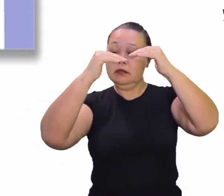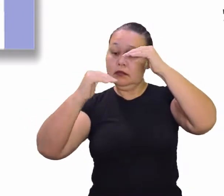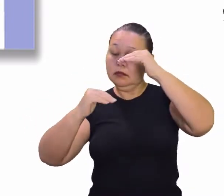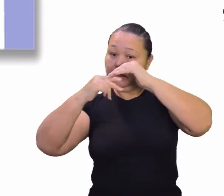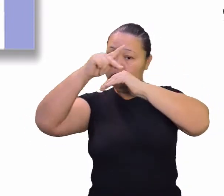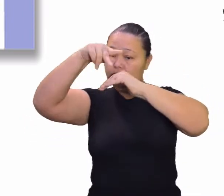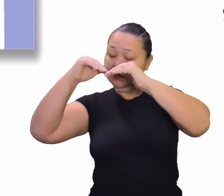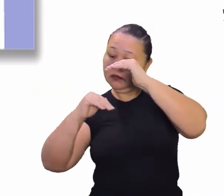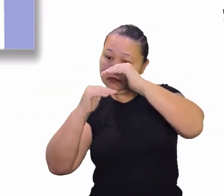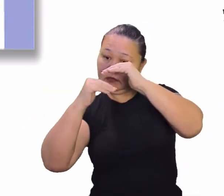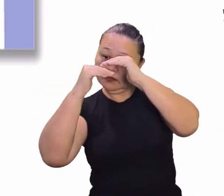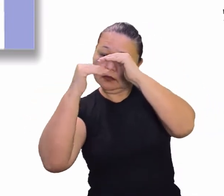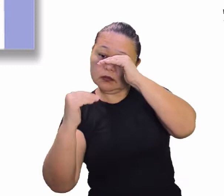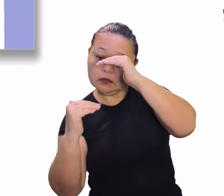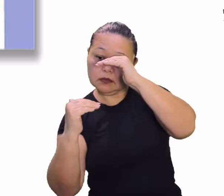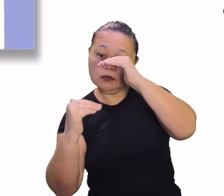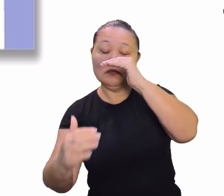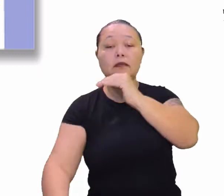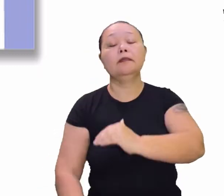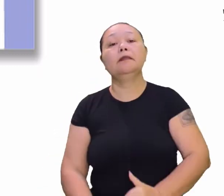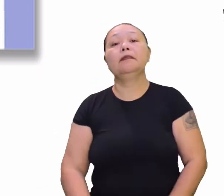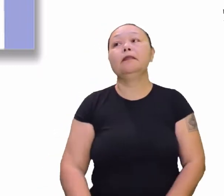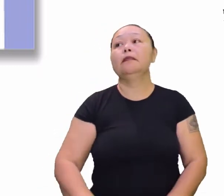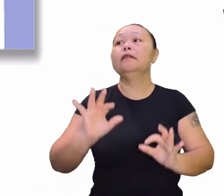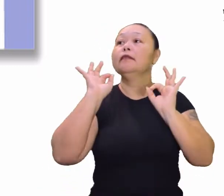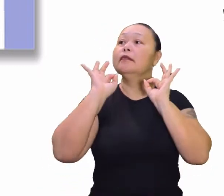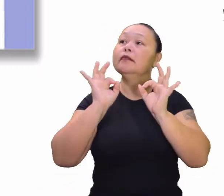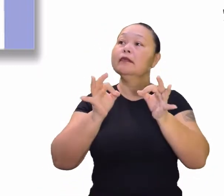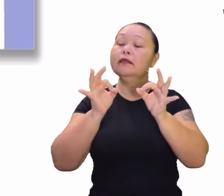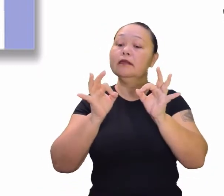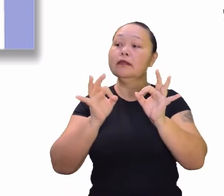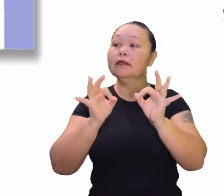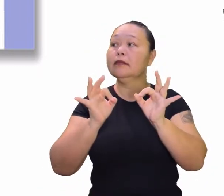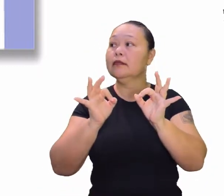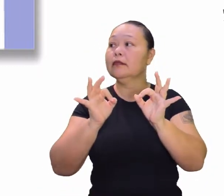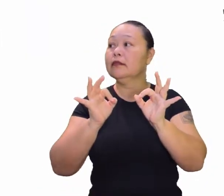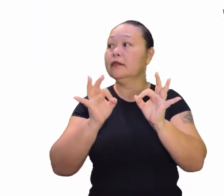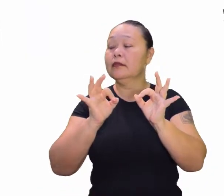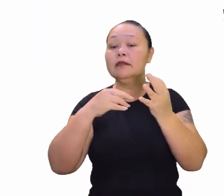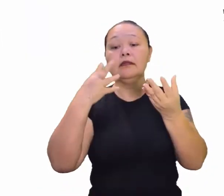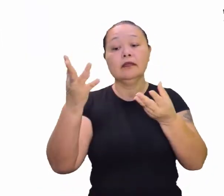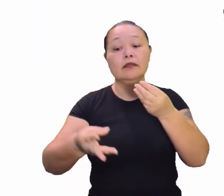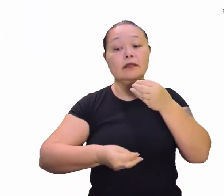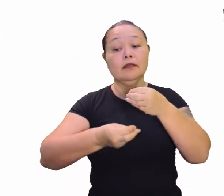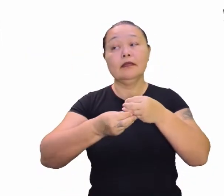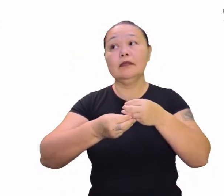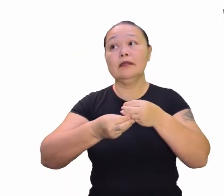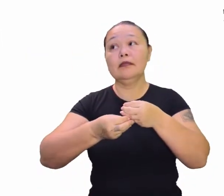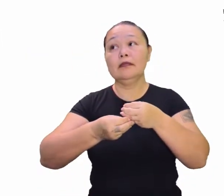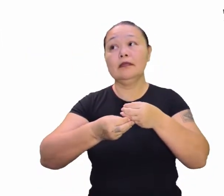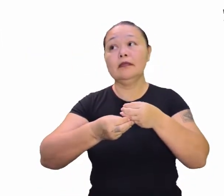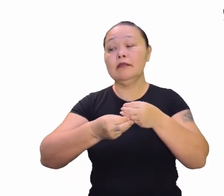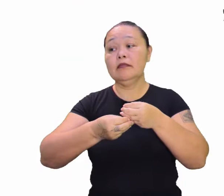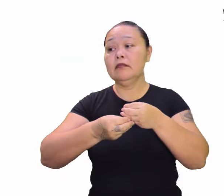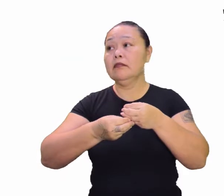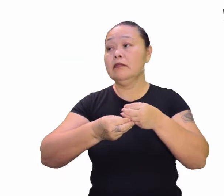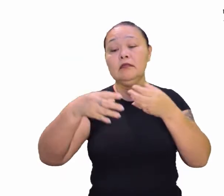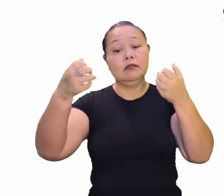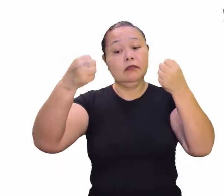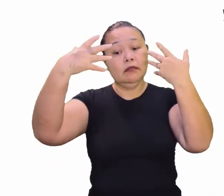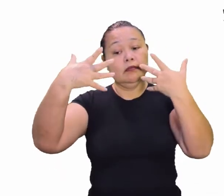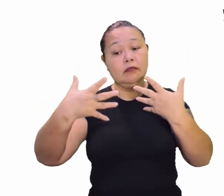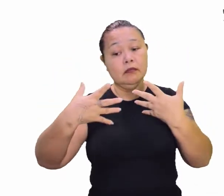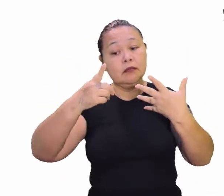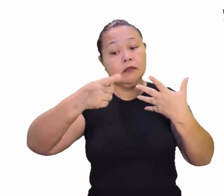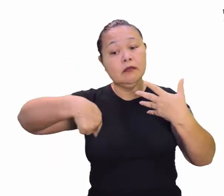e subdesenvolvimento. Certo, professor Jorge? Algum complemento? Só explicar aí para